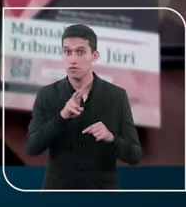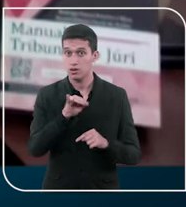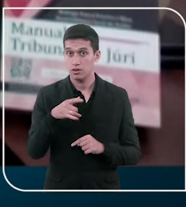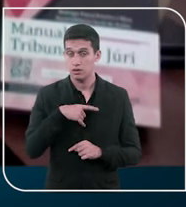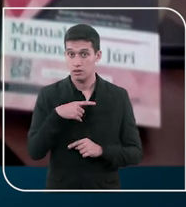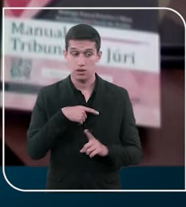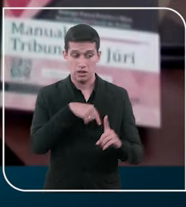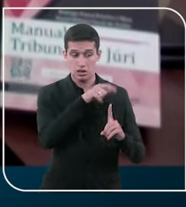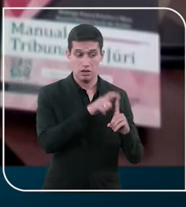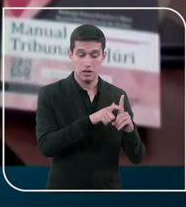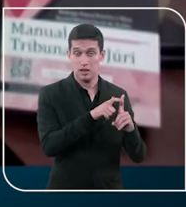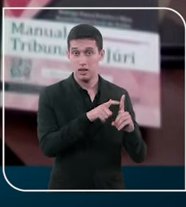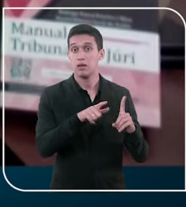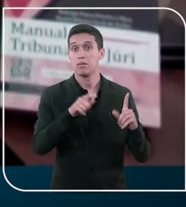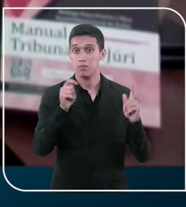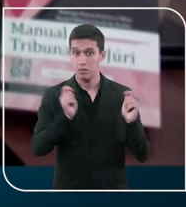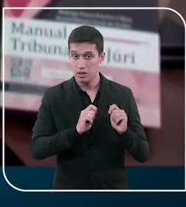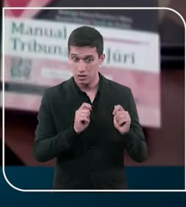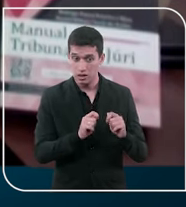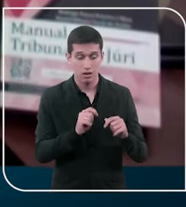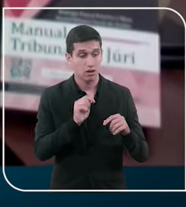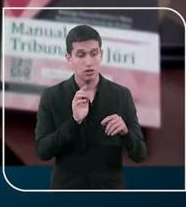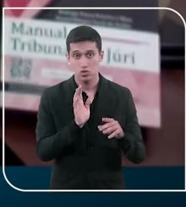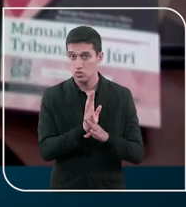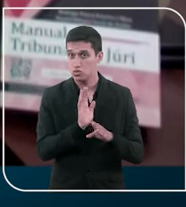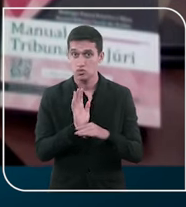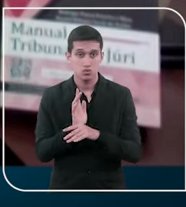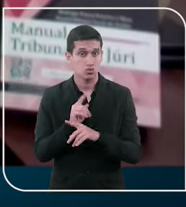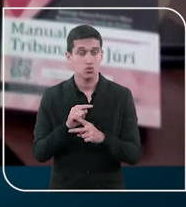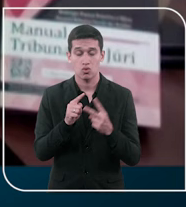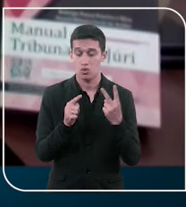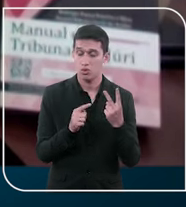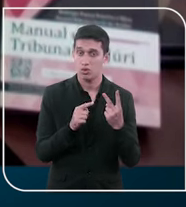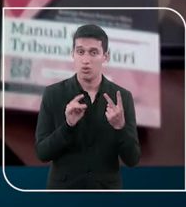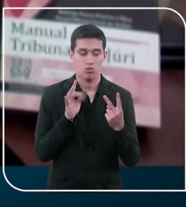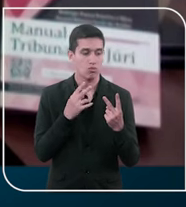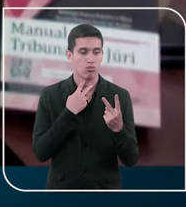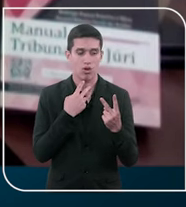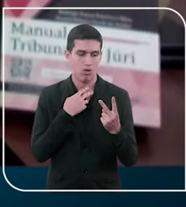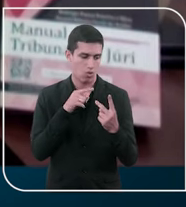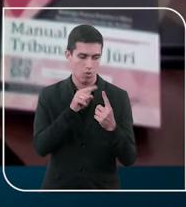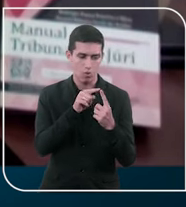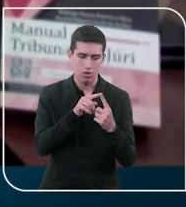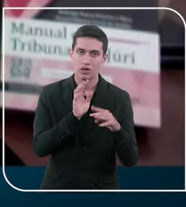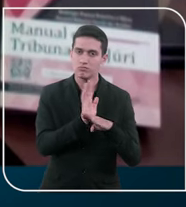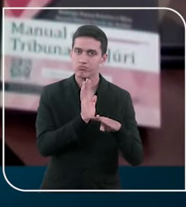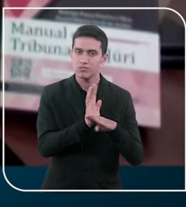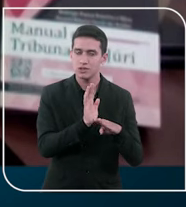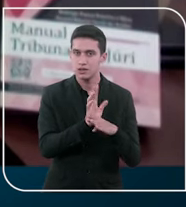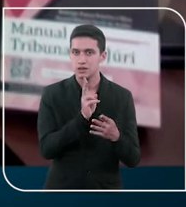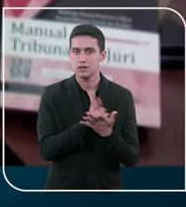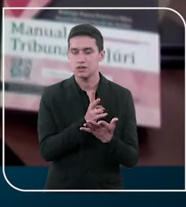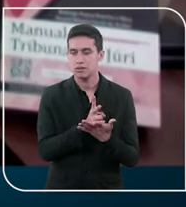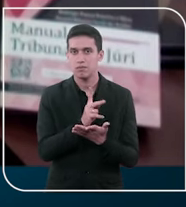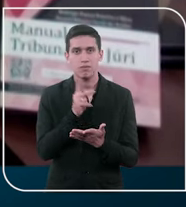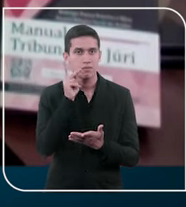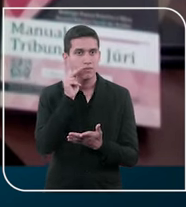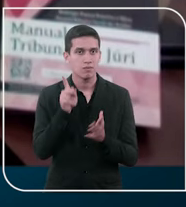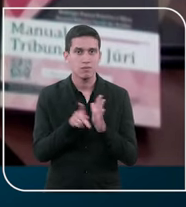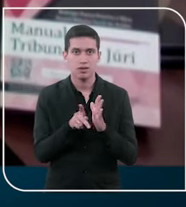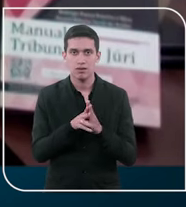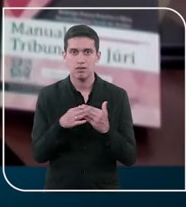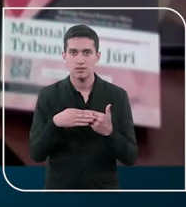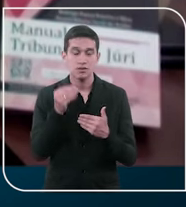Então, se vai ter uma atitude enérgica, ela tem que ser para os dois lados, ela não pode ser apenas para um, sempre